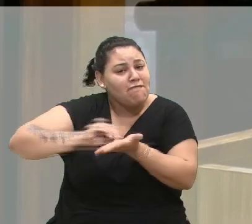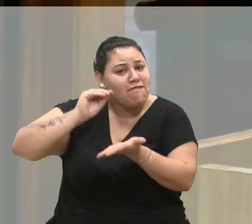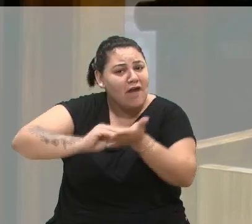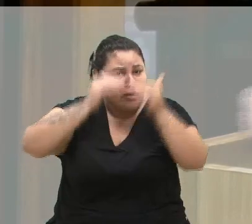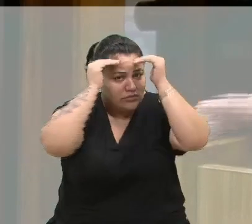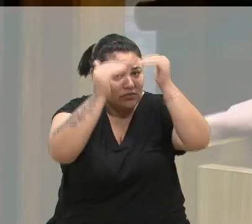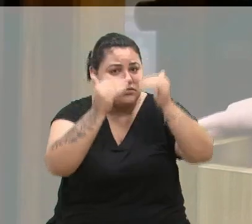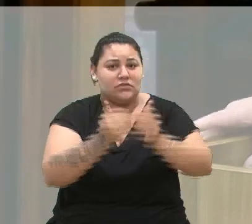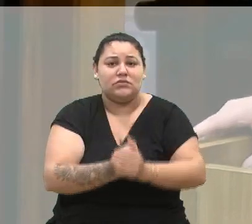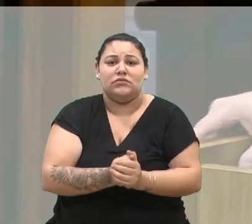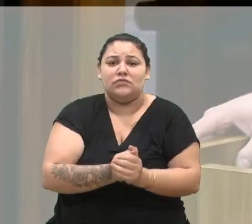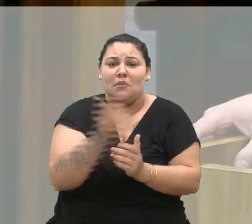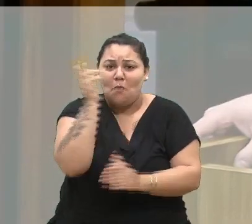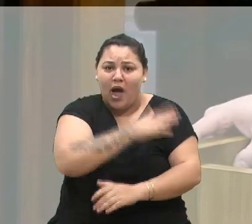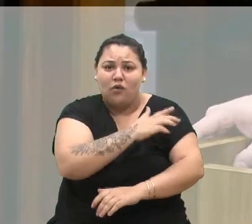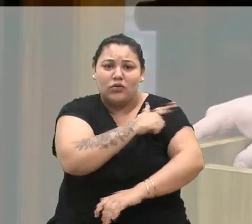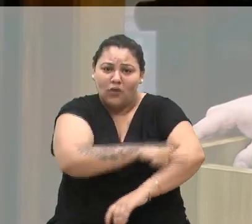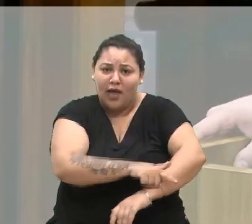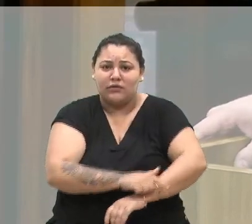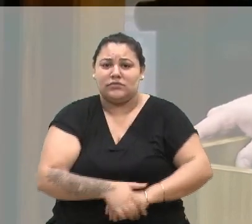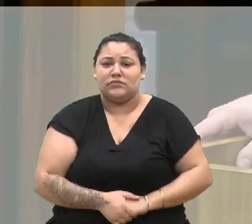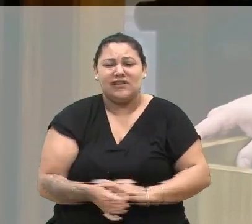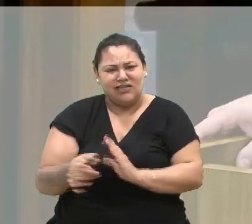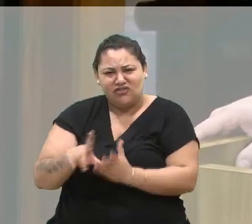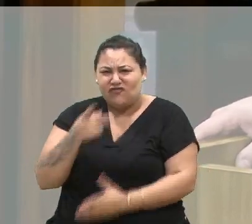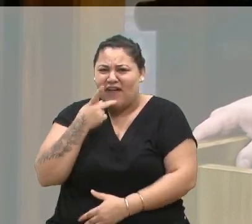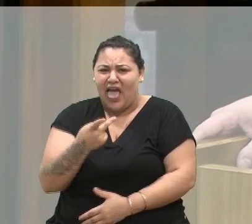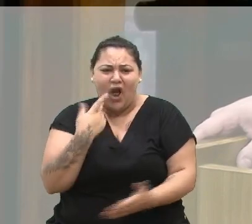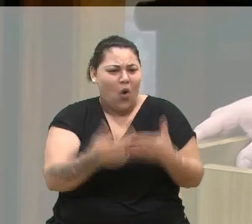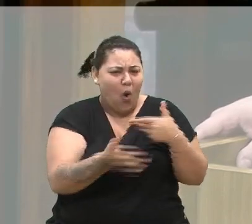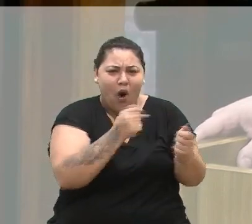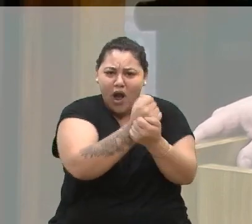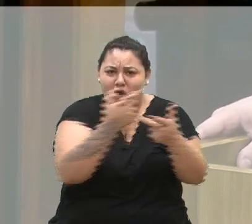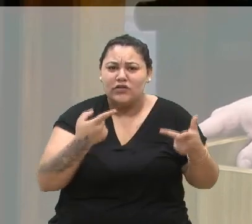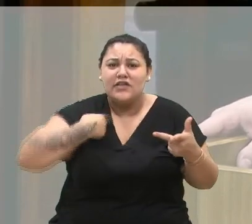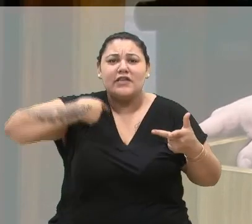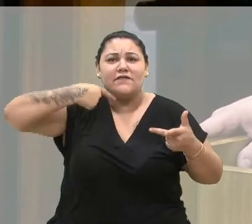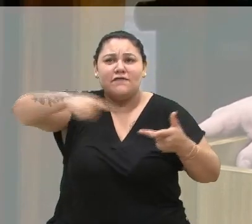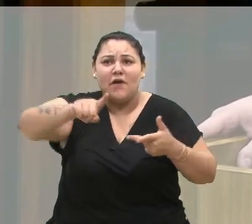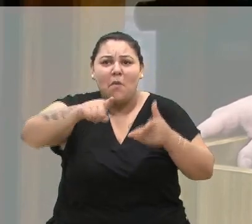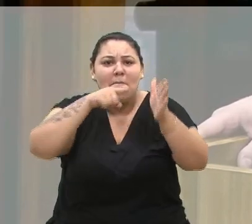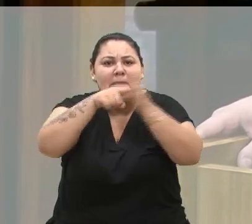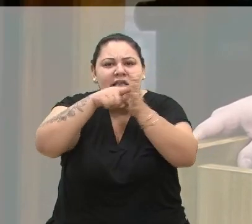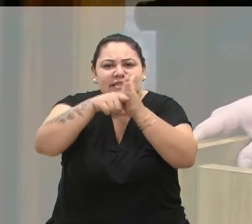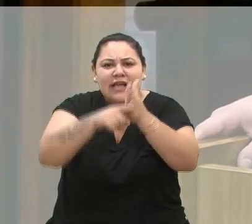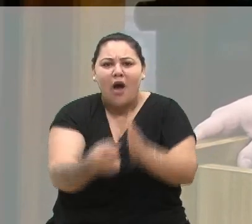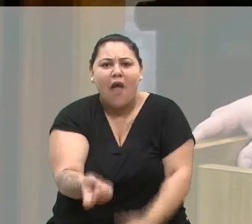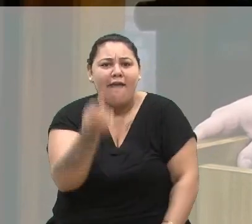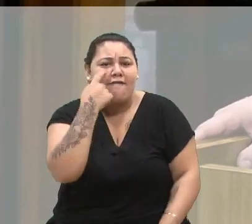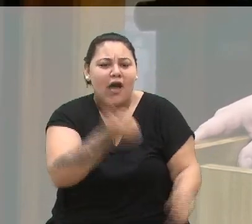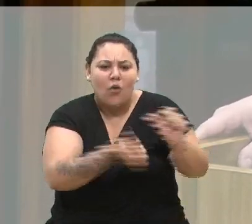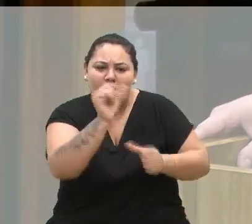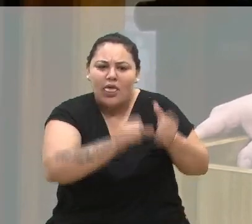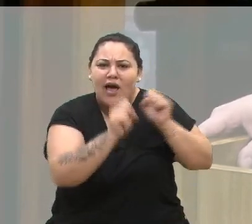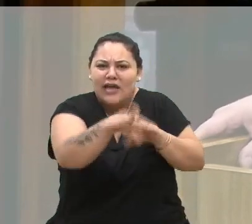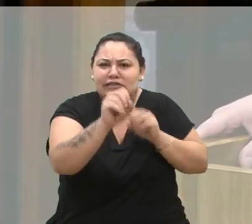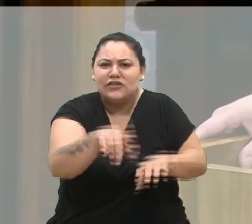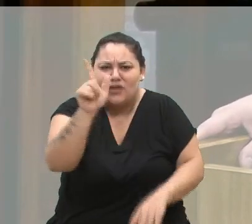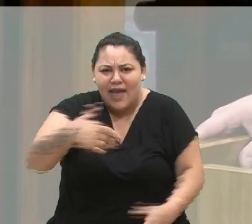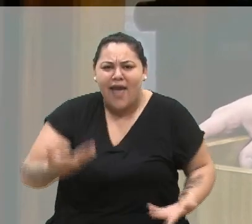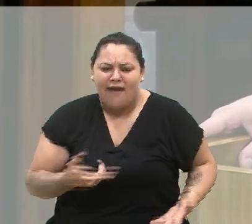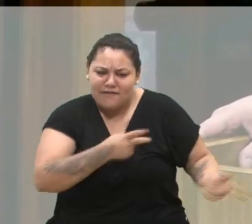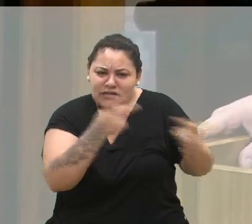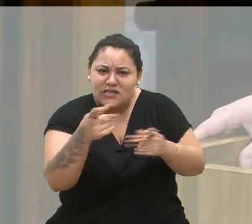assim, ó, eles que antes de falarem alguma coisa, que vão lá pesquisar e ver a qualidade de ensino que é. E que